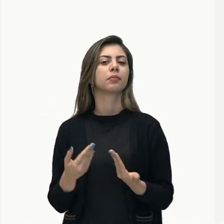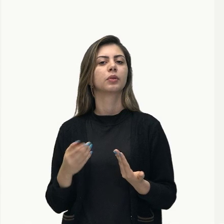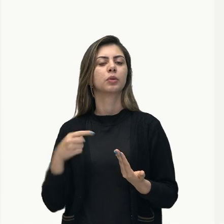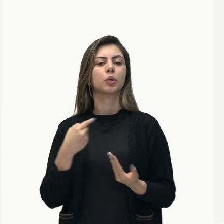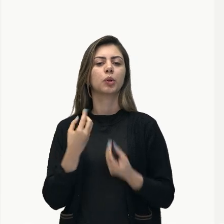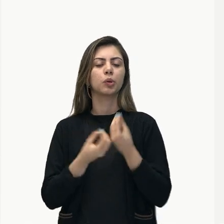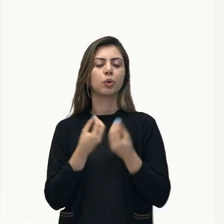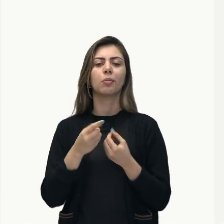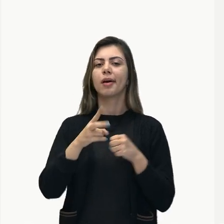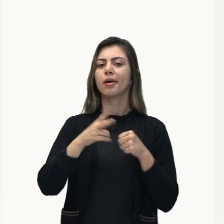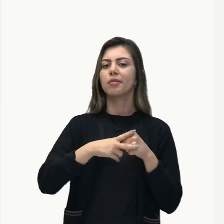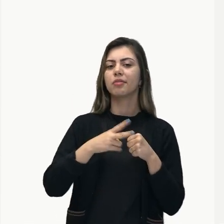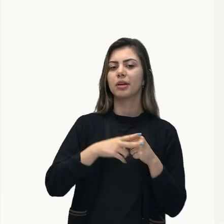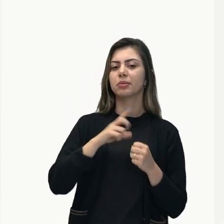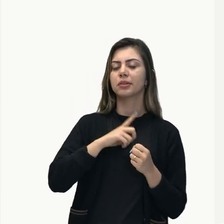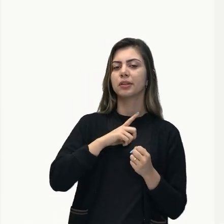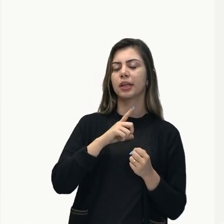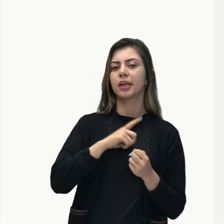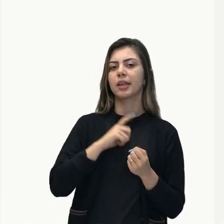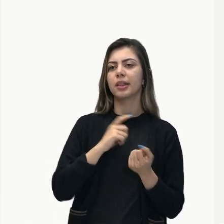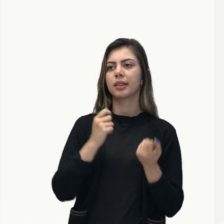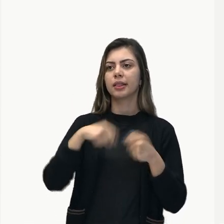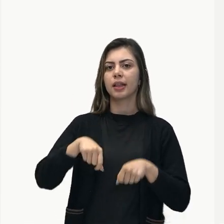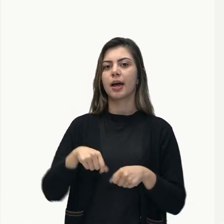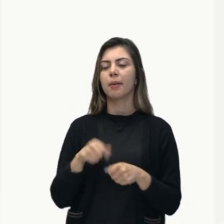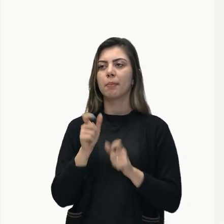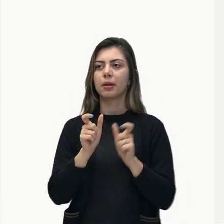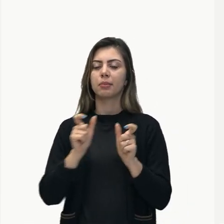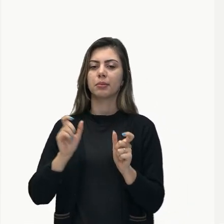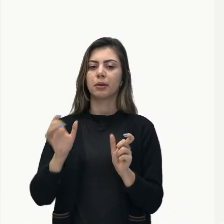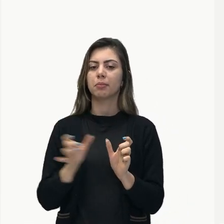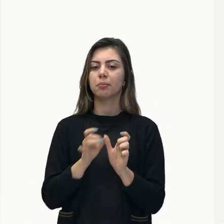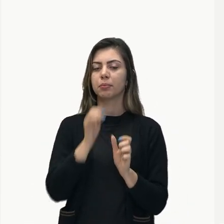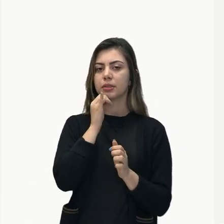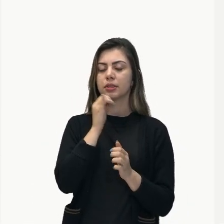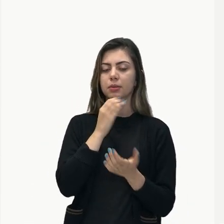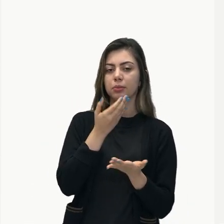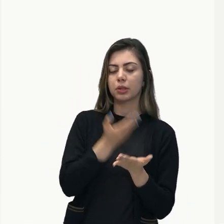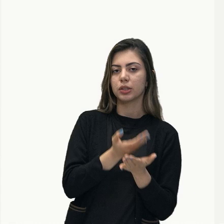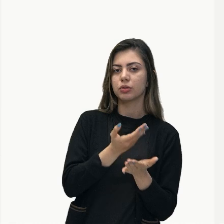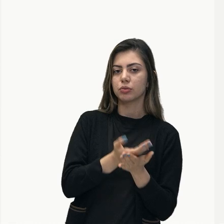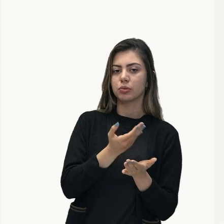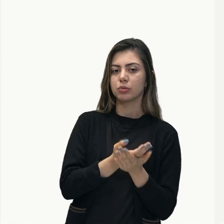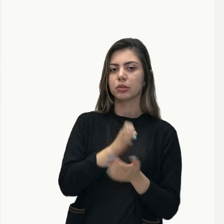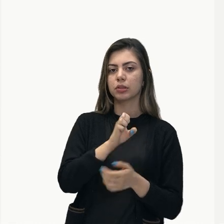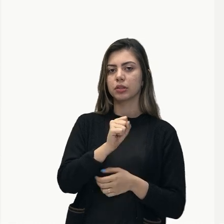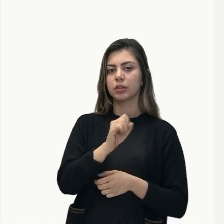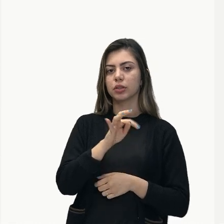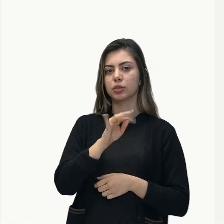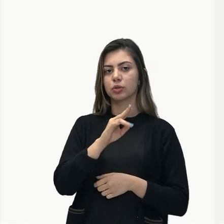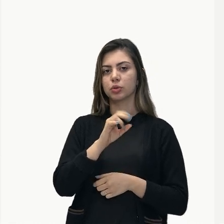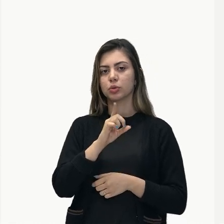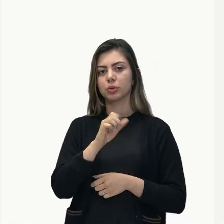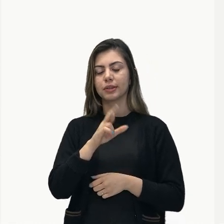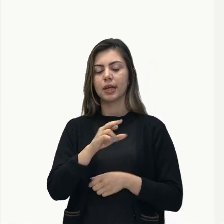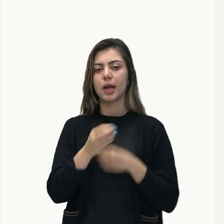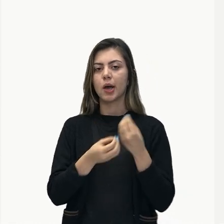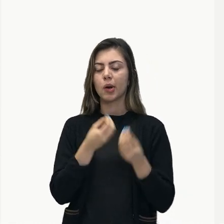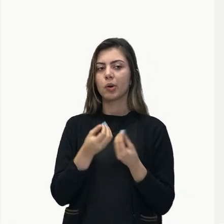conjugamos o verbo estudar na língua espanhola? Estudar. Em português é eu estudava,